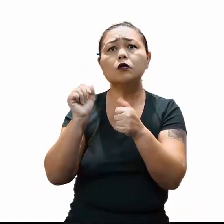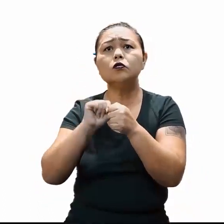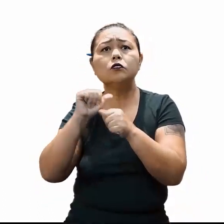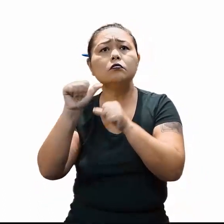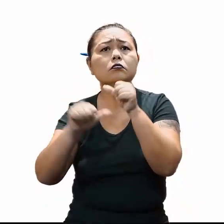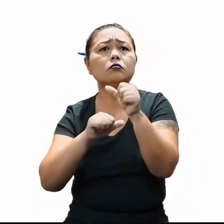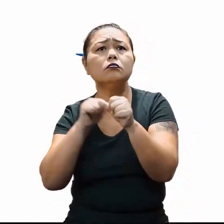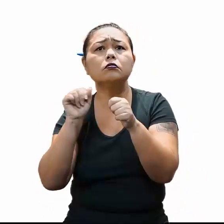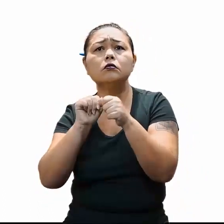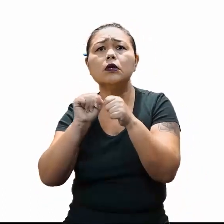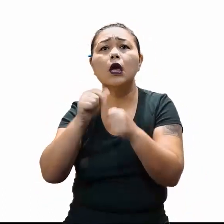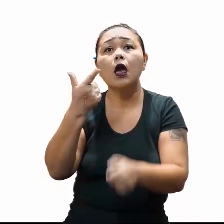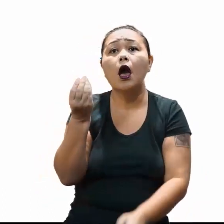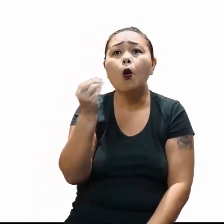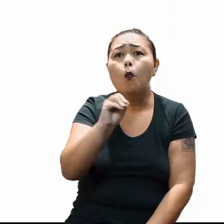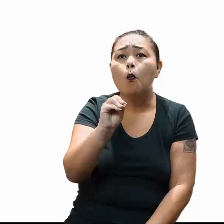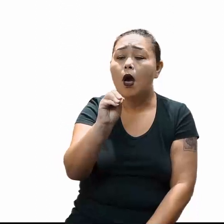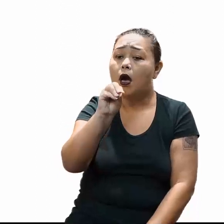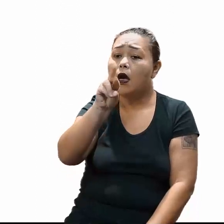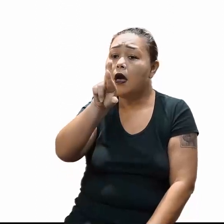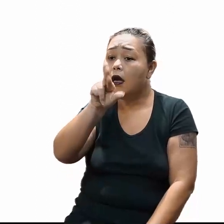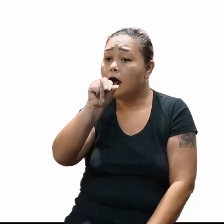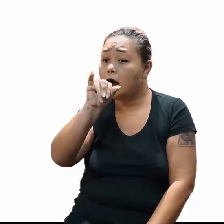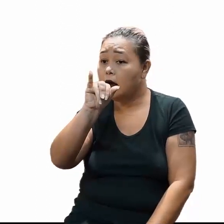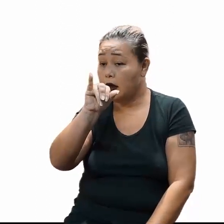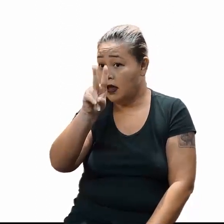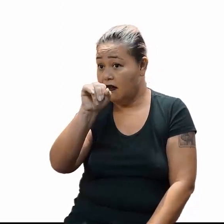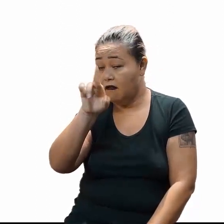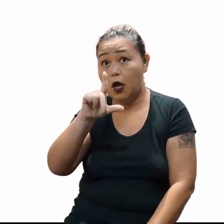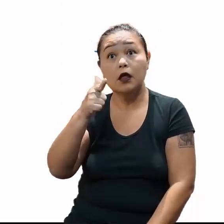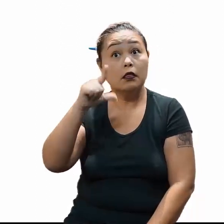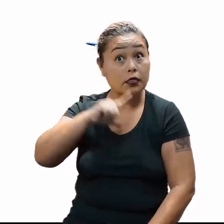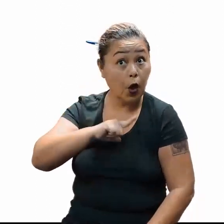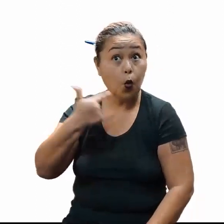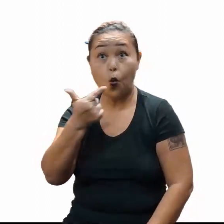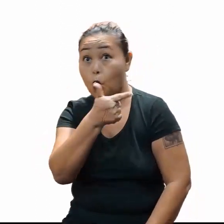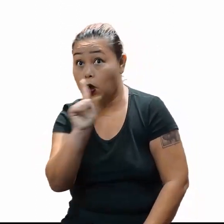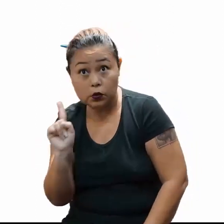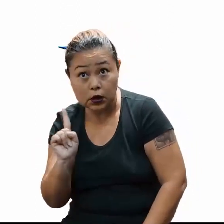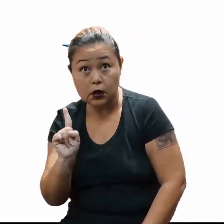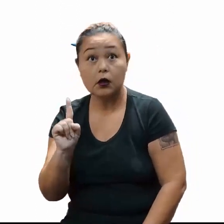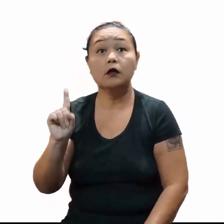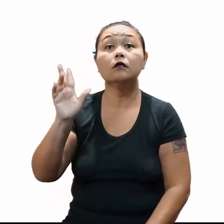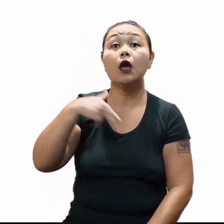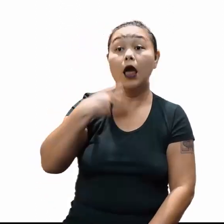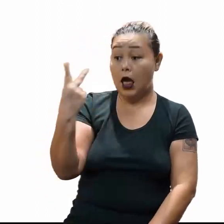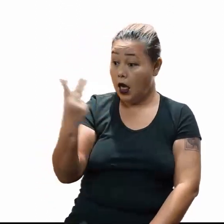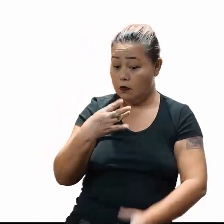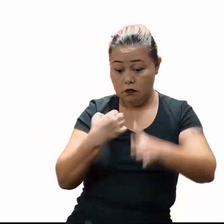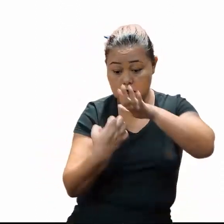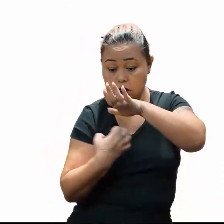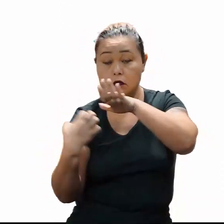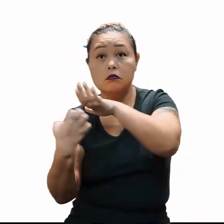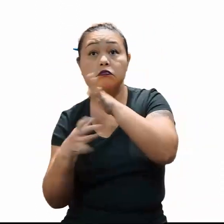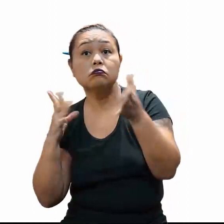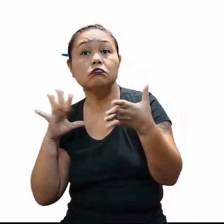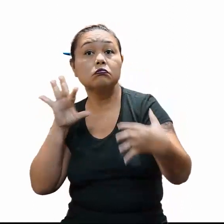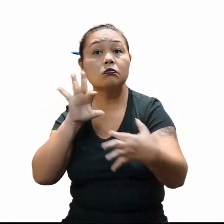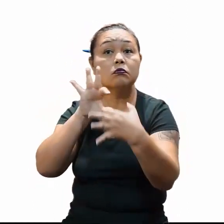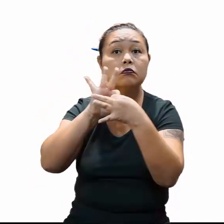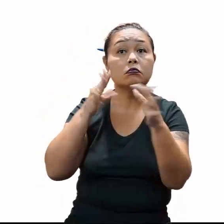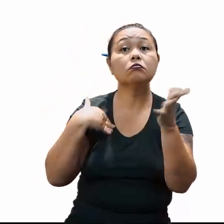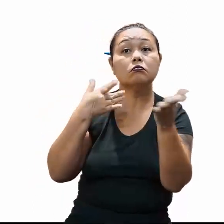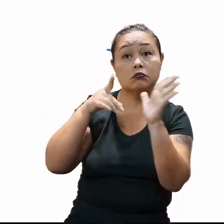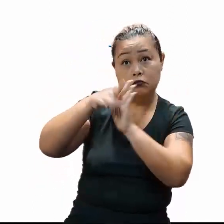né? Uma tem River, a outra não tem. Mas essas duas companhias de navegação, inclusive ligadas à estrada de ferro Madeira